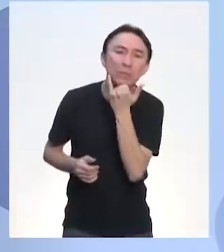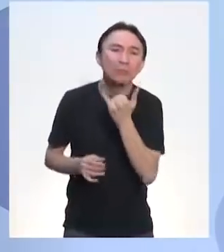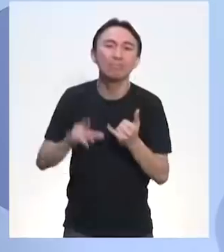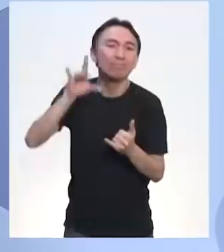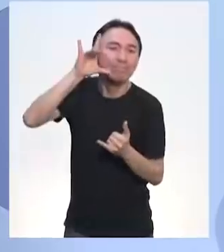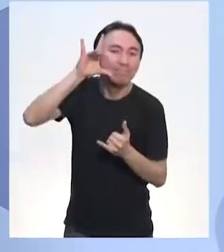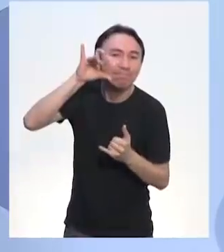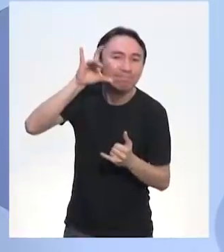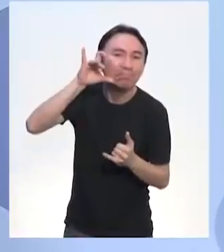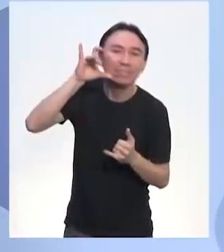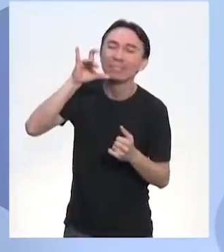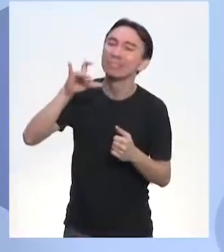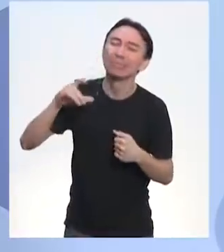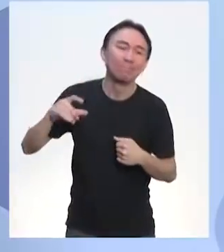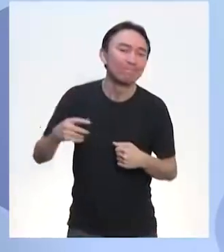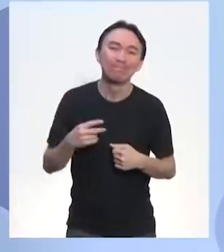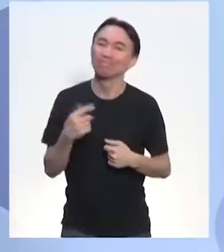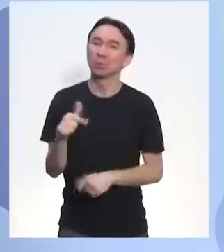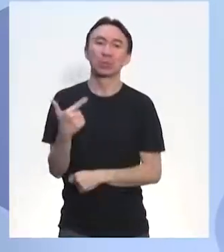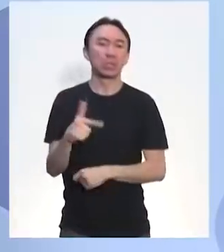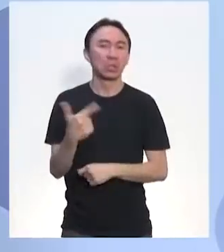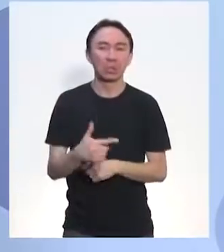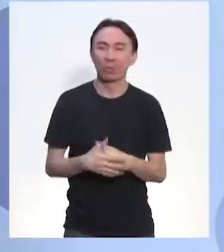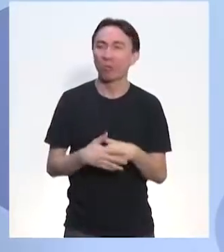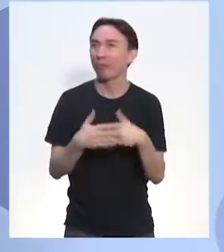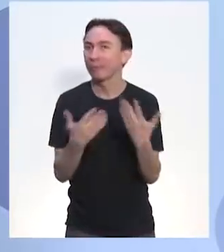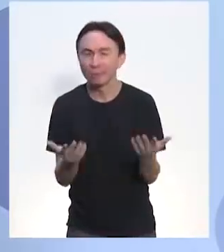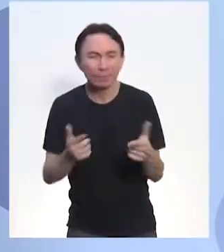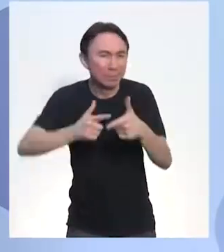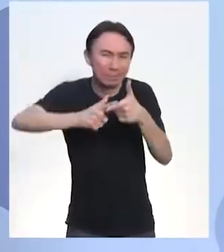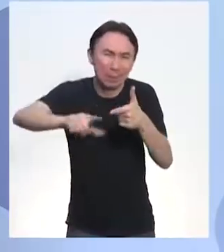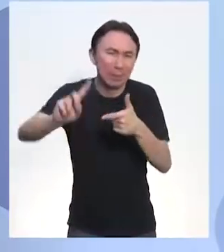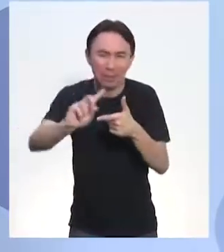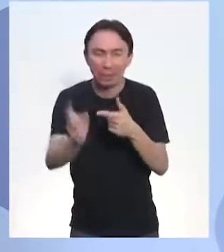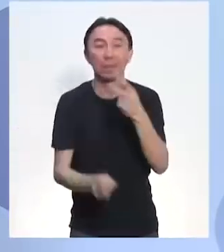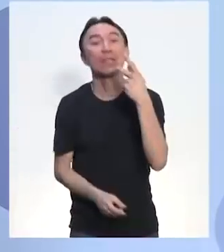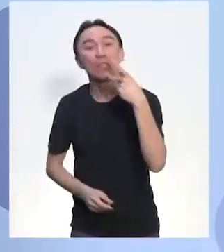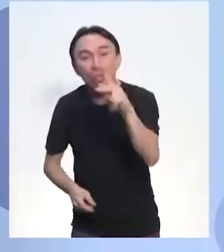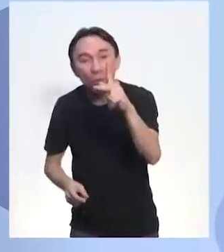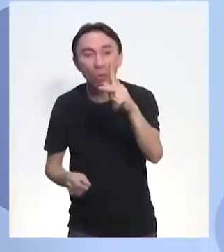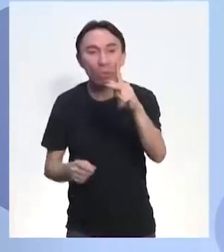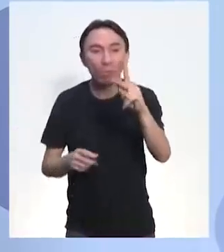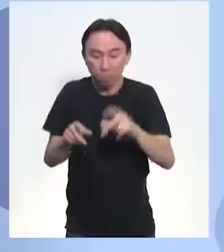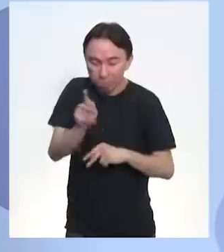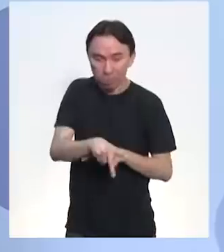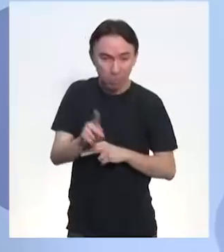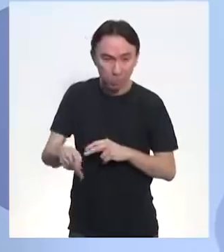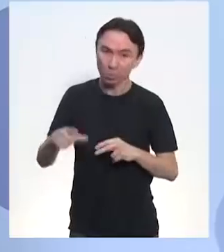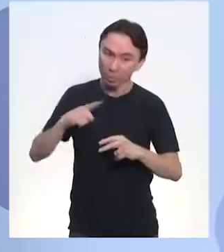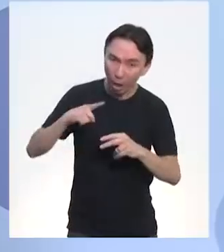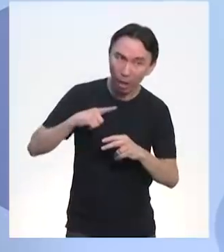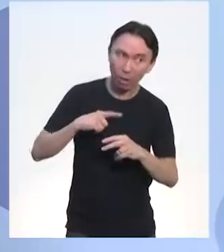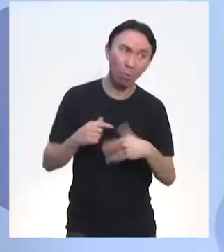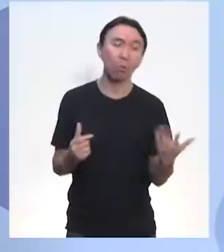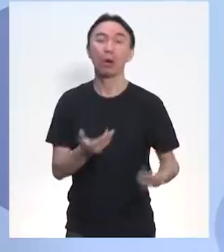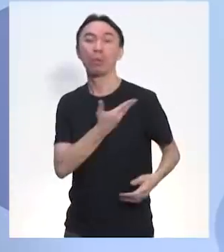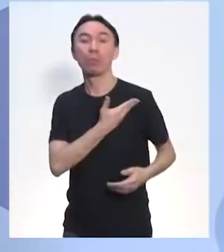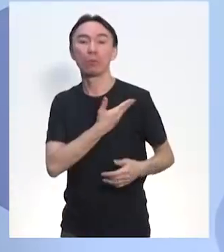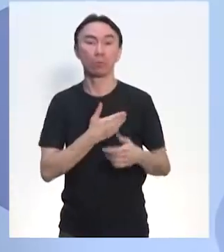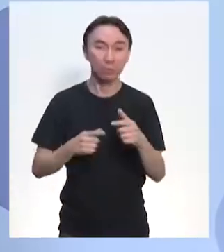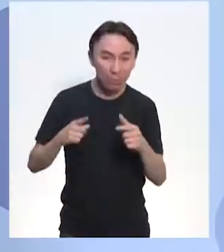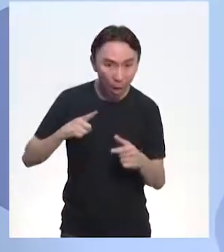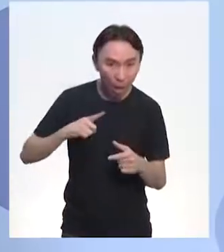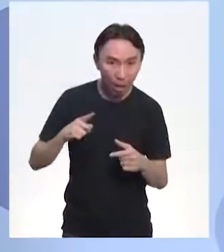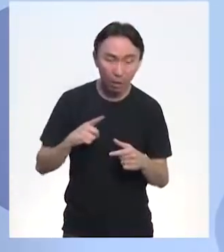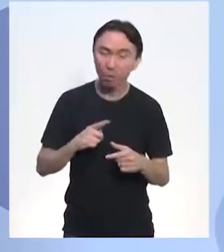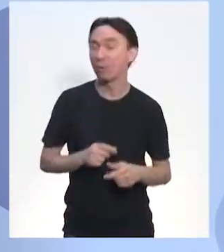tem problema, o professor, de repente, ele pode ter, tem um colega que tem, e vocês conseguem fazer essa postagem de qualquer modo, né?